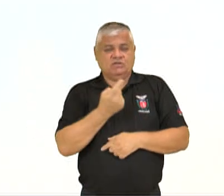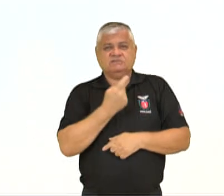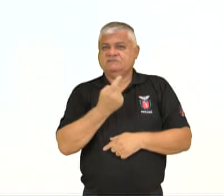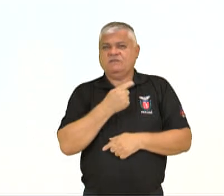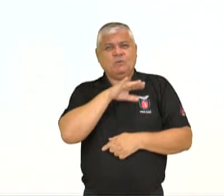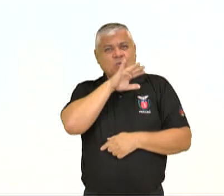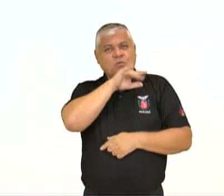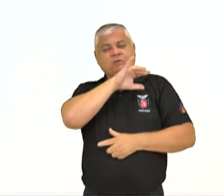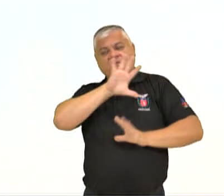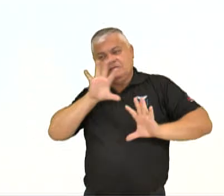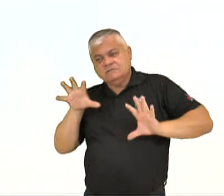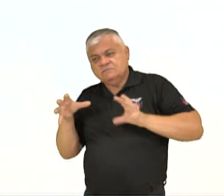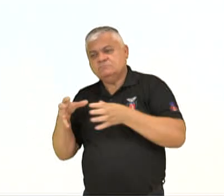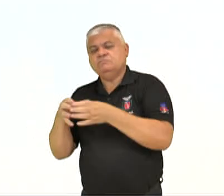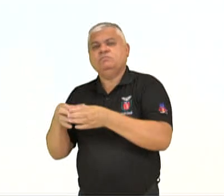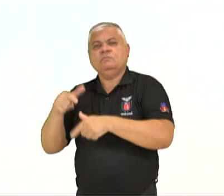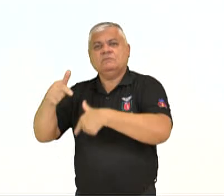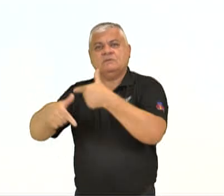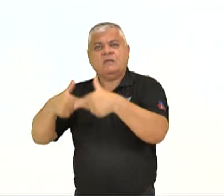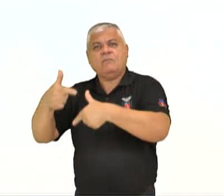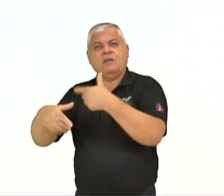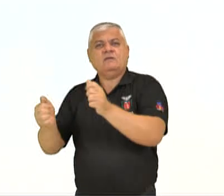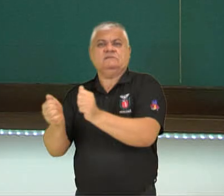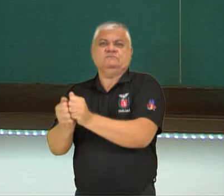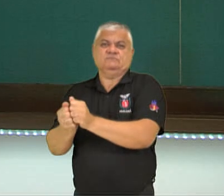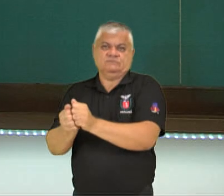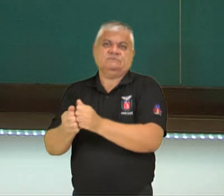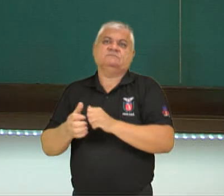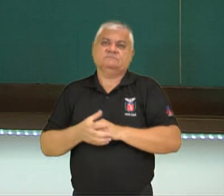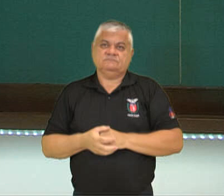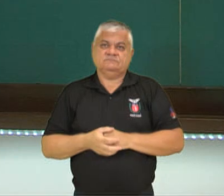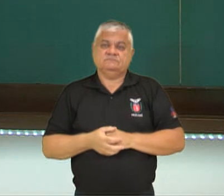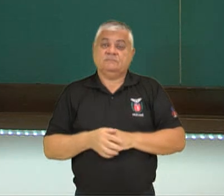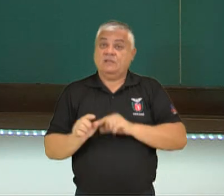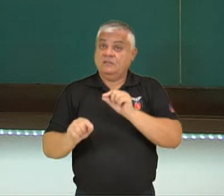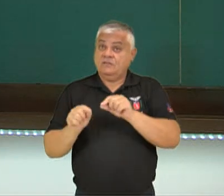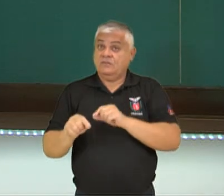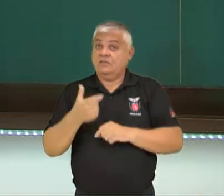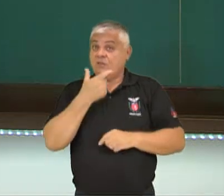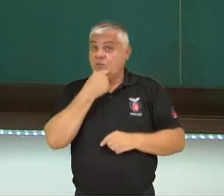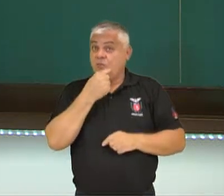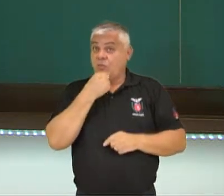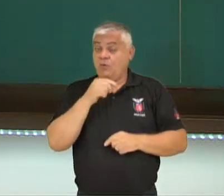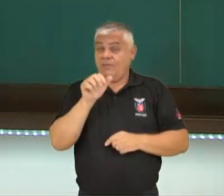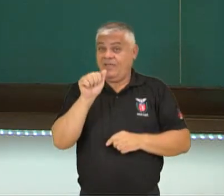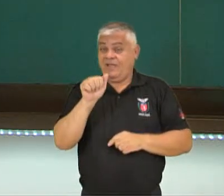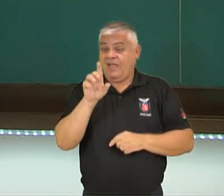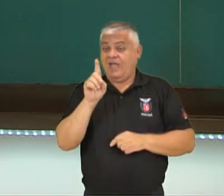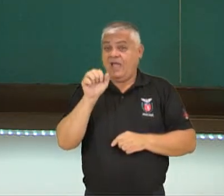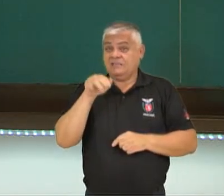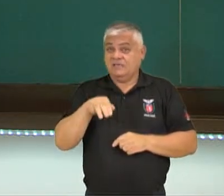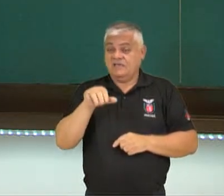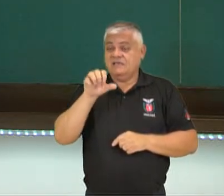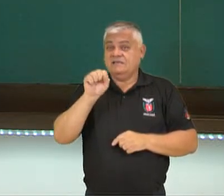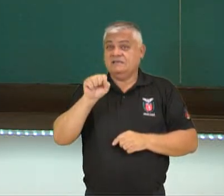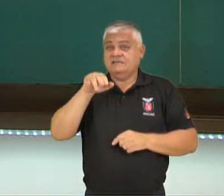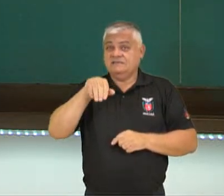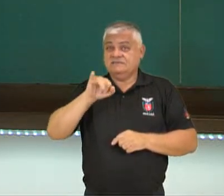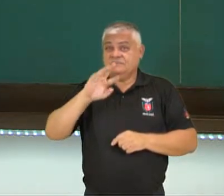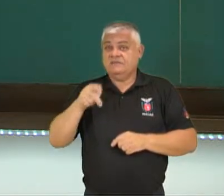sozinhos, realizando todas as tarefas. Isso quer dizer que Adam Smith ele defendia um